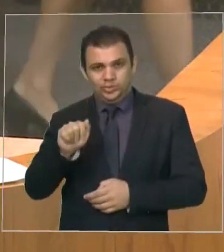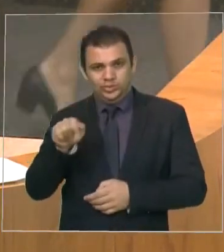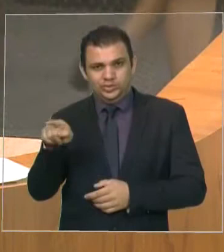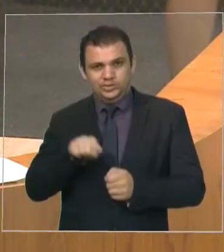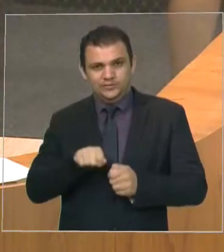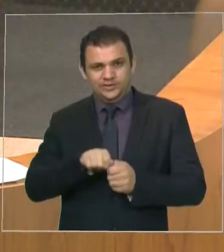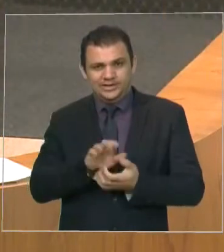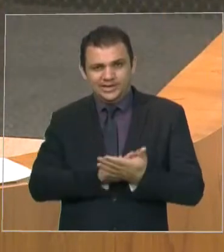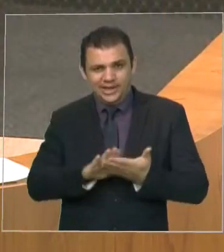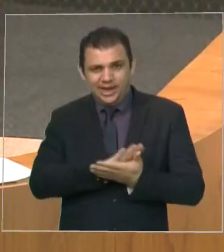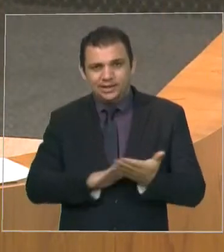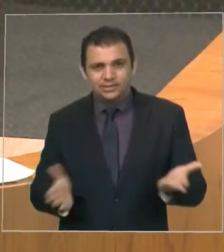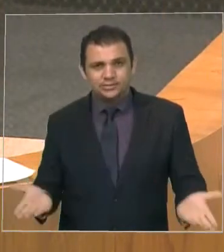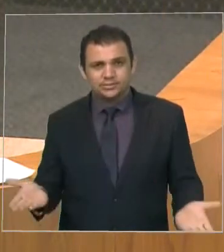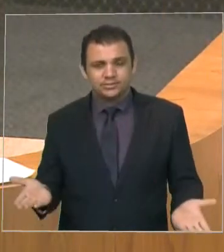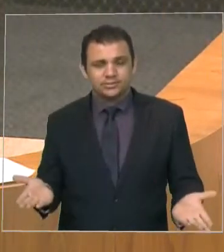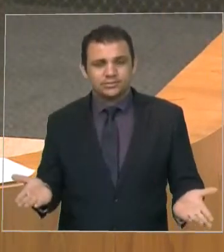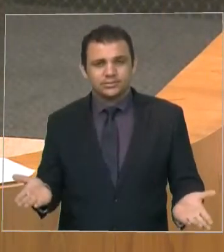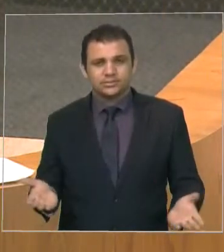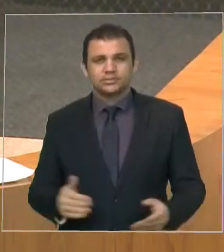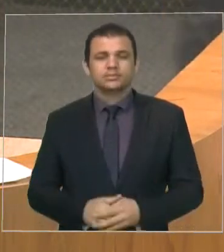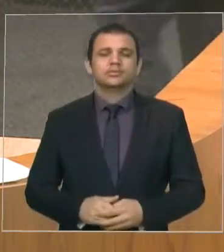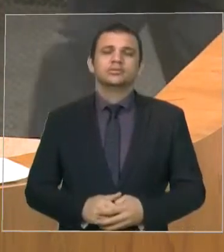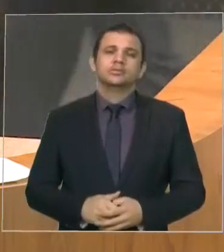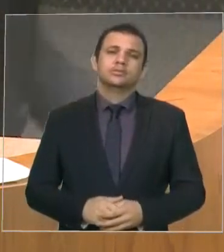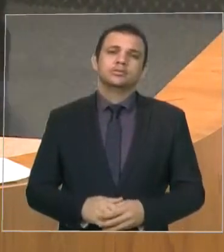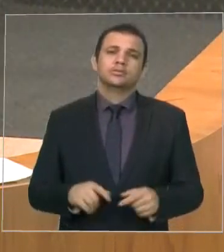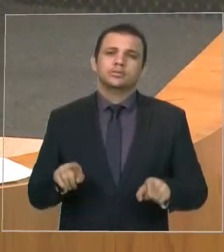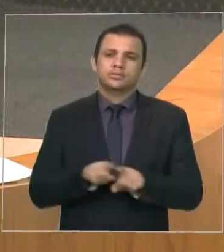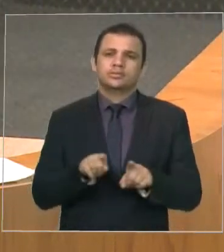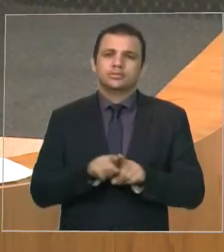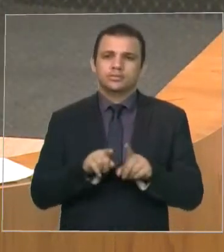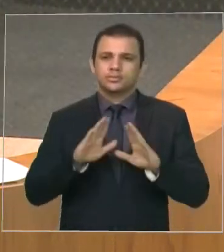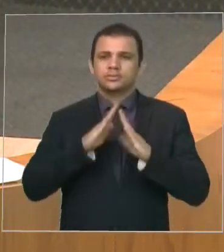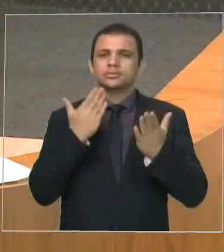A educação, as escolas, do jeito que estão.